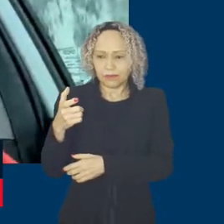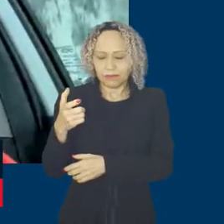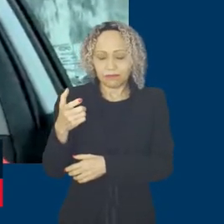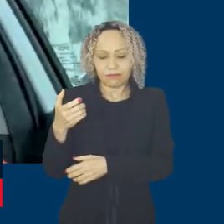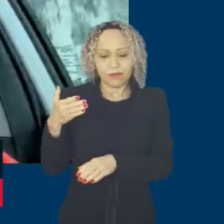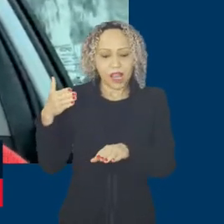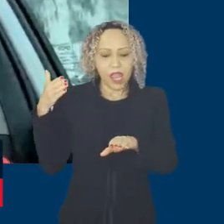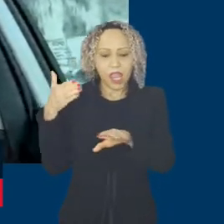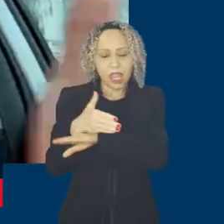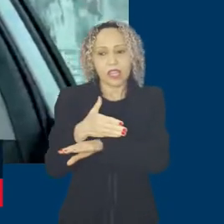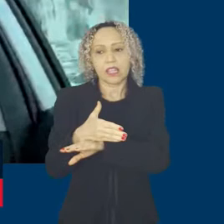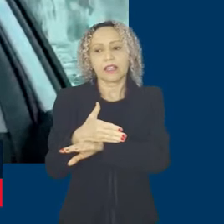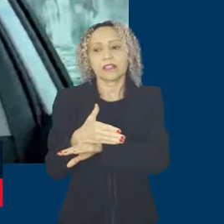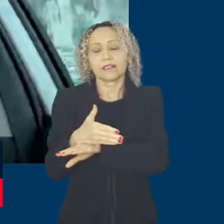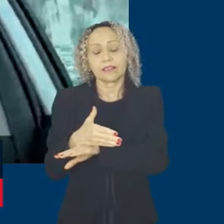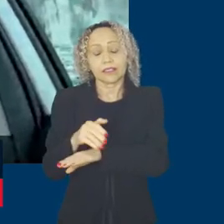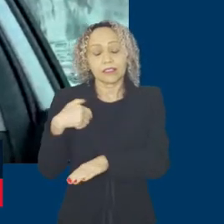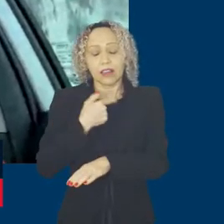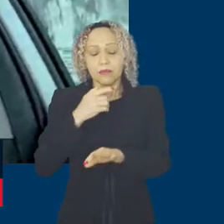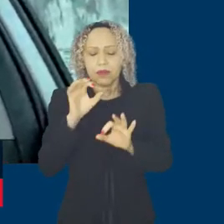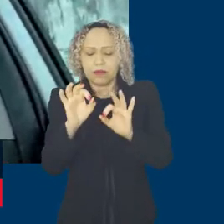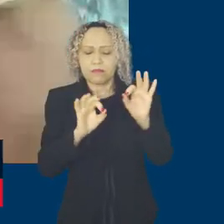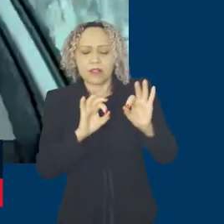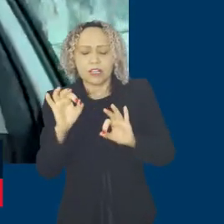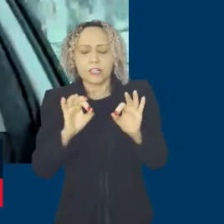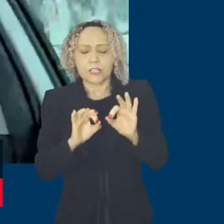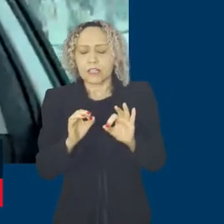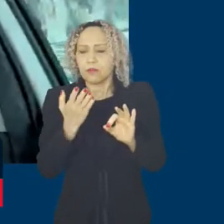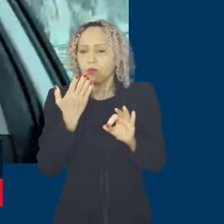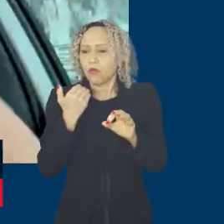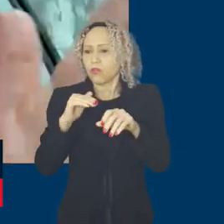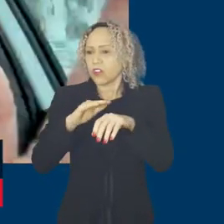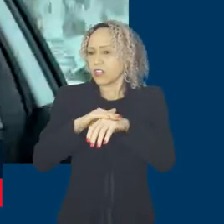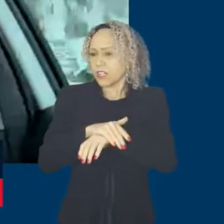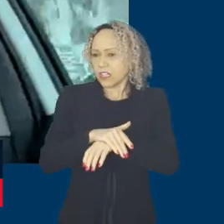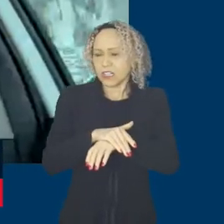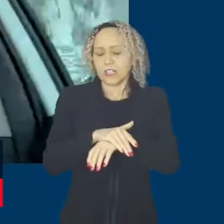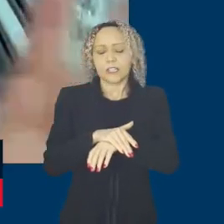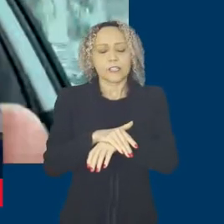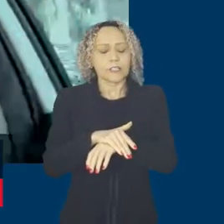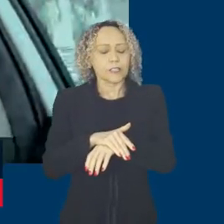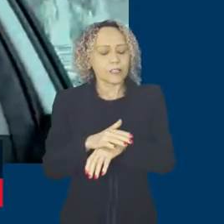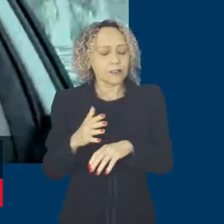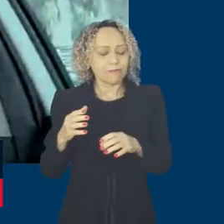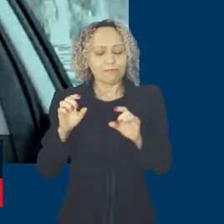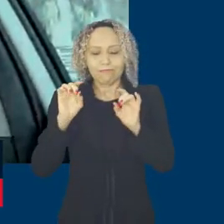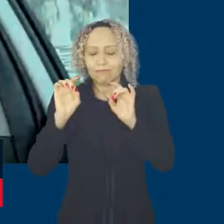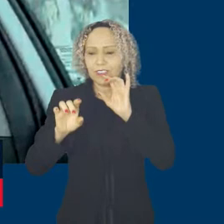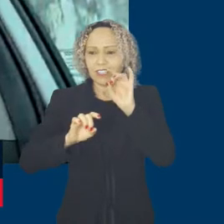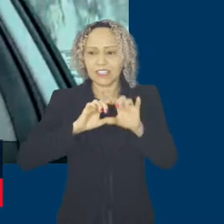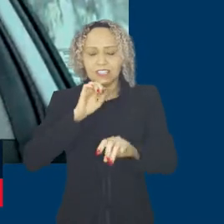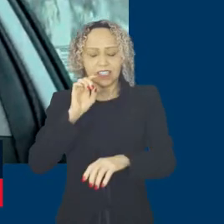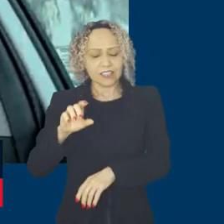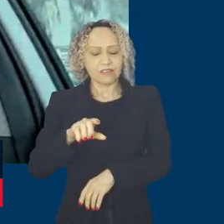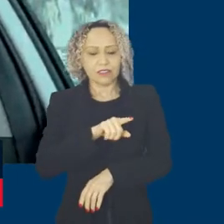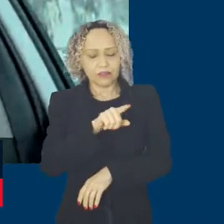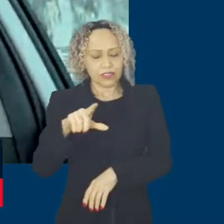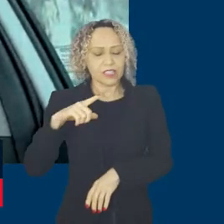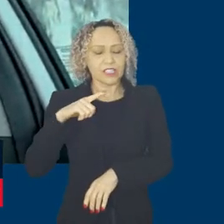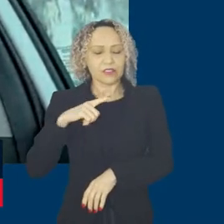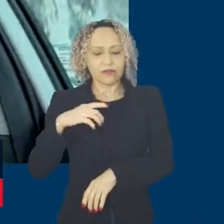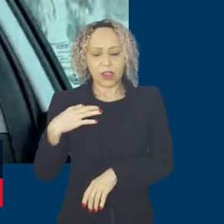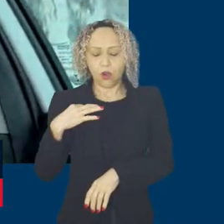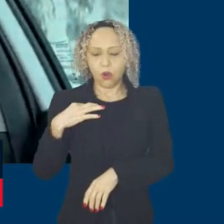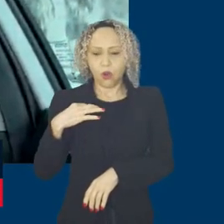a gente preparou um jantar super especial. E quem tiver roupa lilás, vai de lilás, que é para a gente fazer bem bonito esse jantar